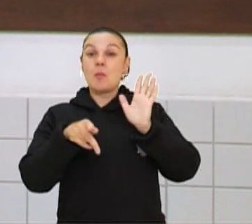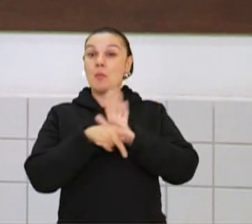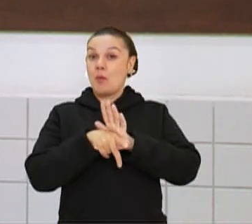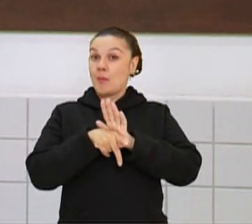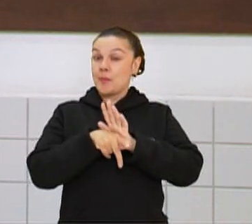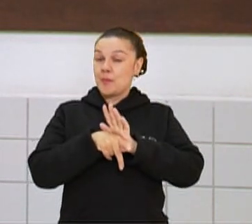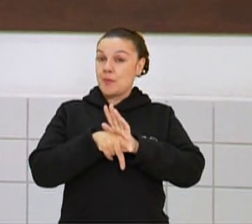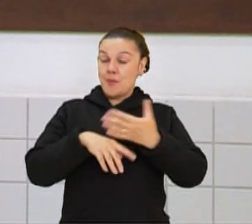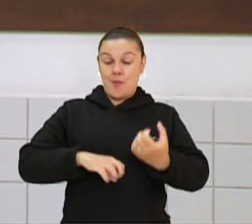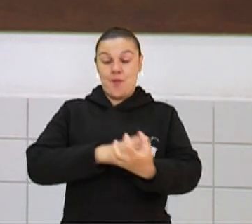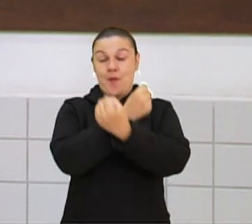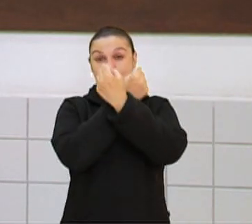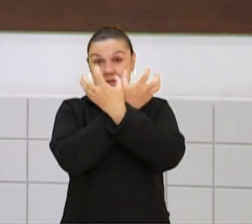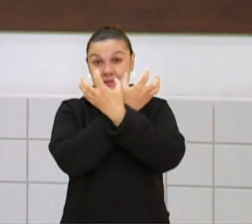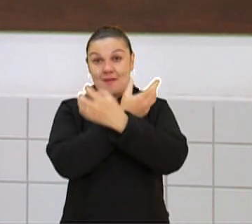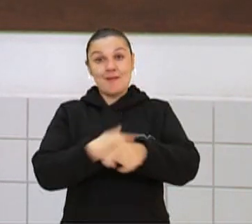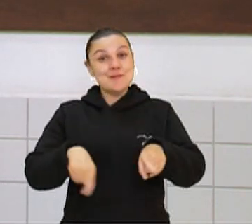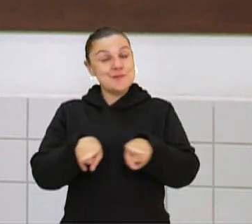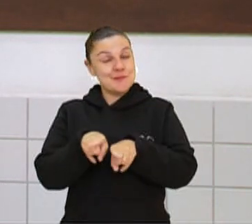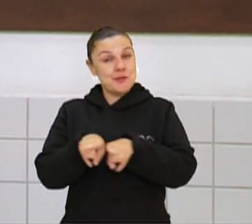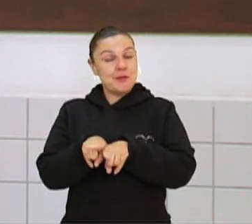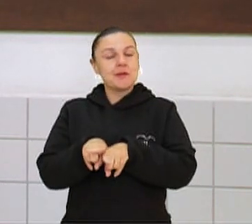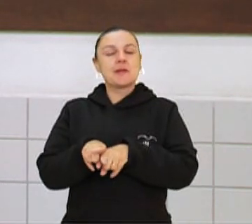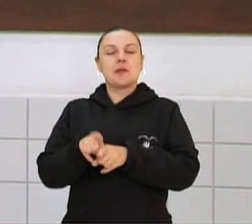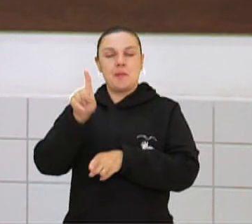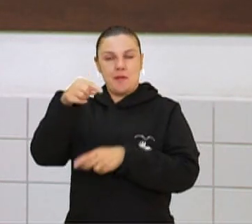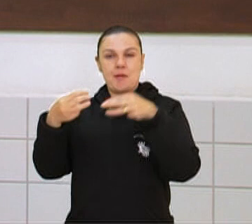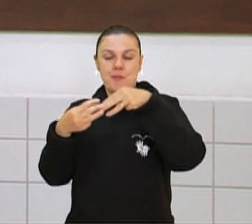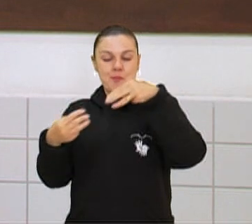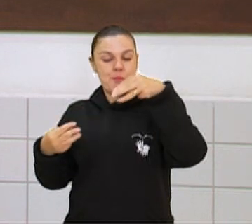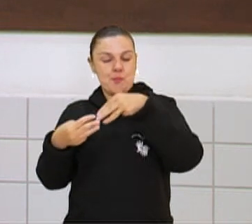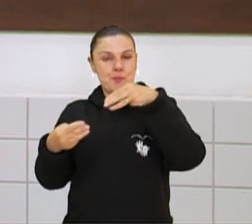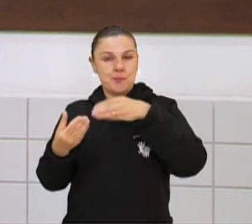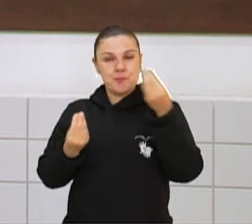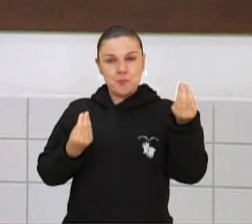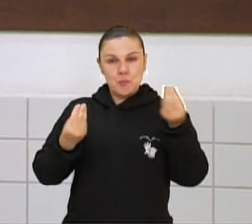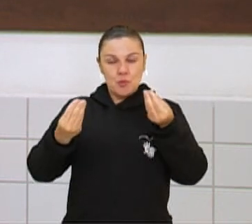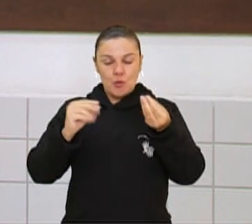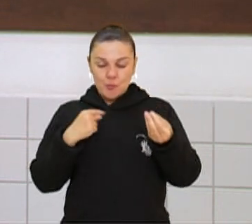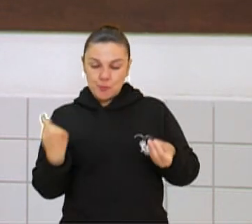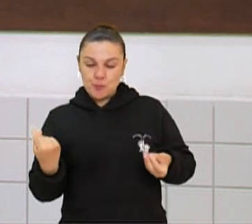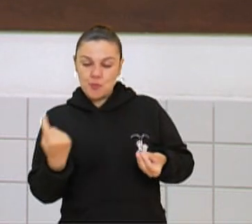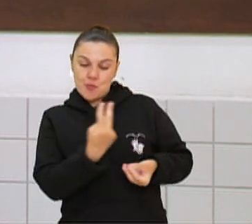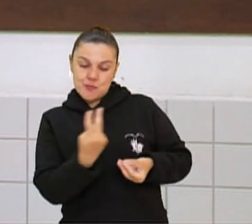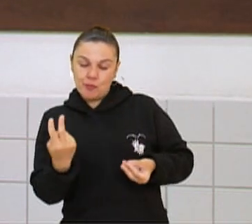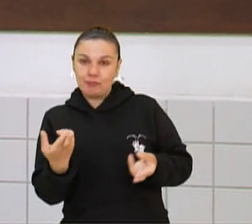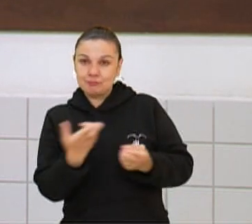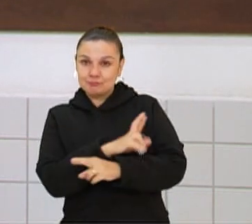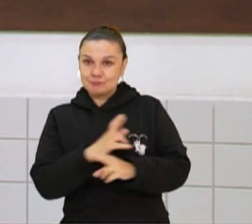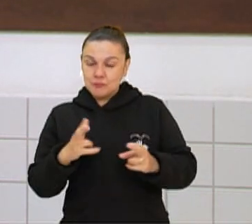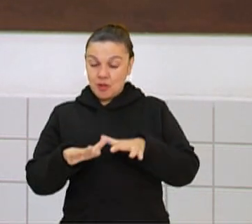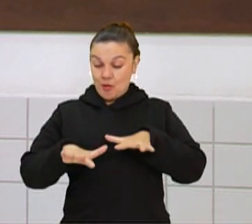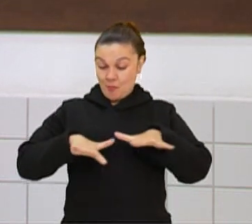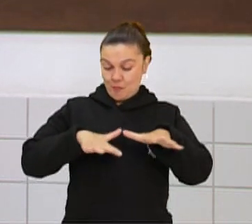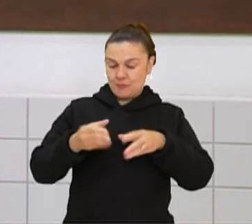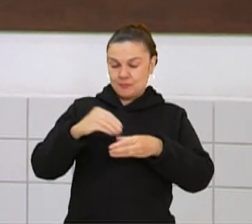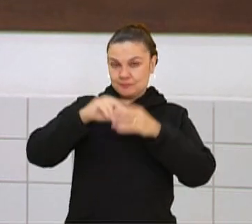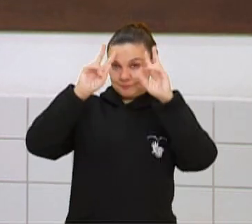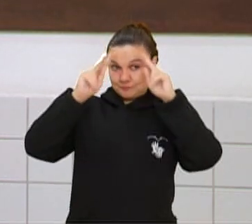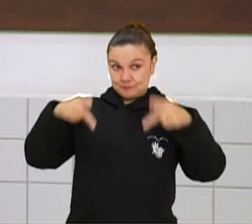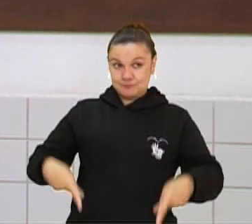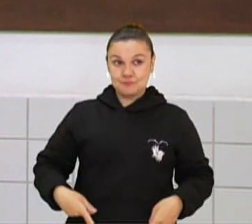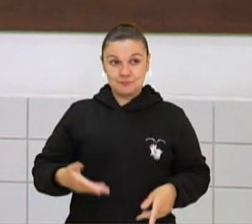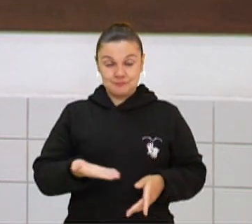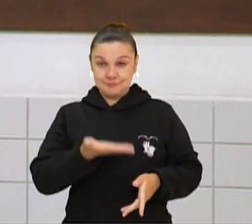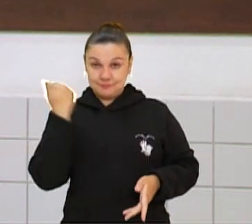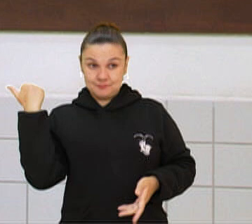sistema muscular, ossos e músculos. E como que eles vão atuar para fazer a locomoção dentro da espécie humana.